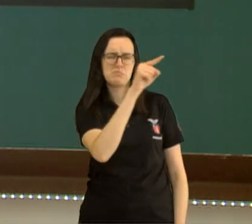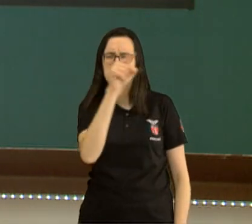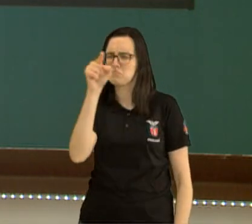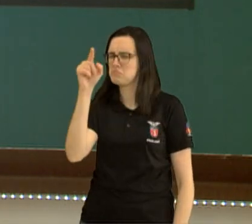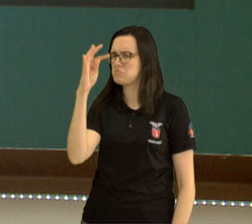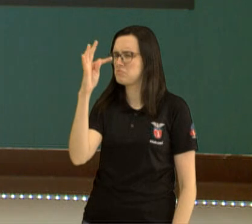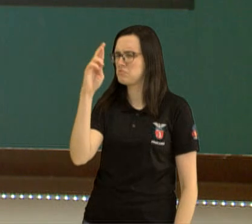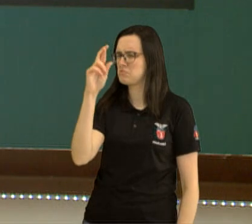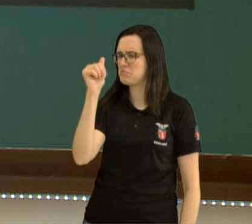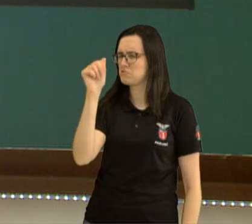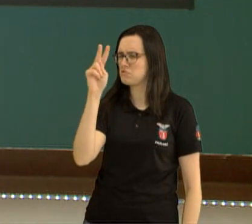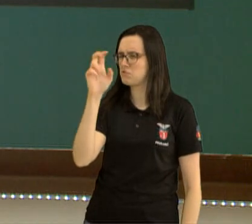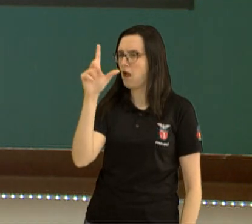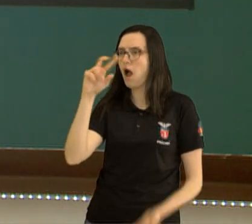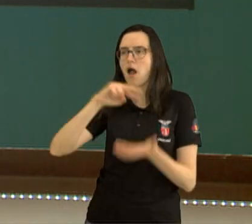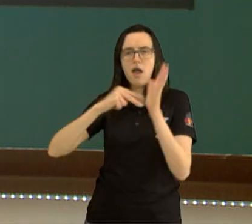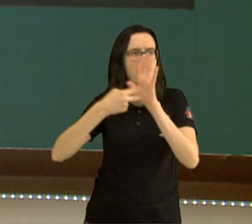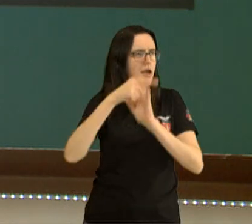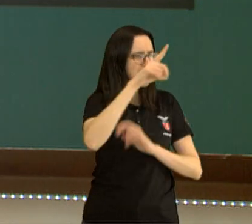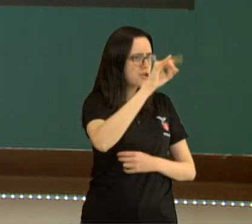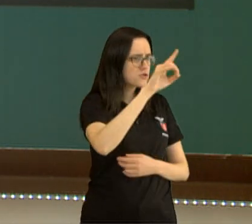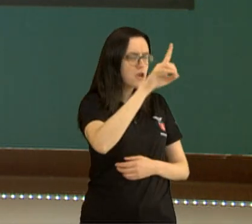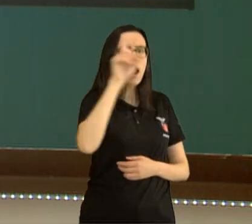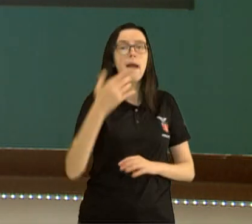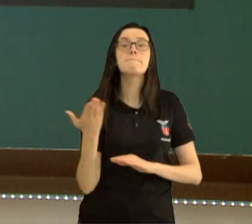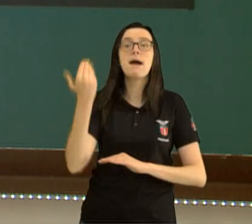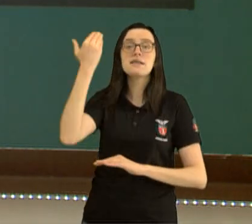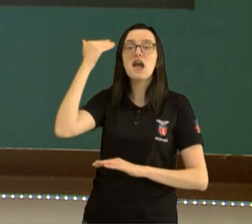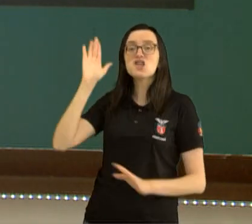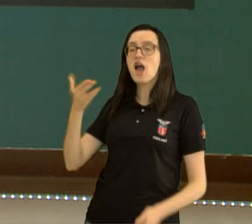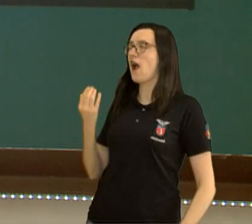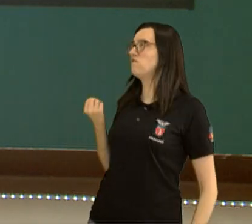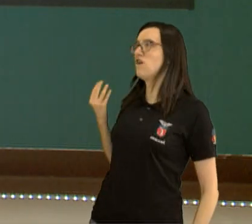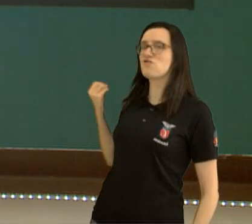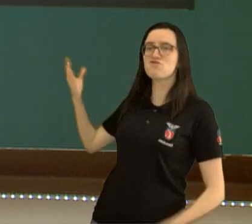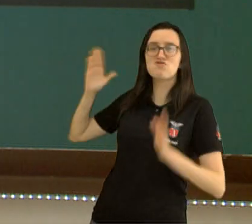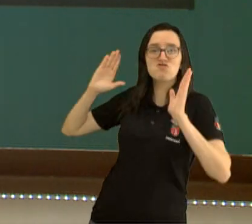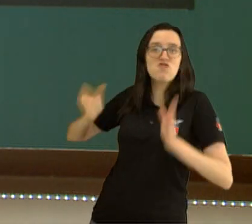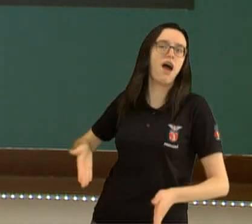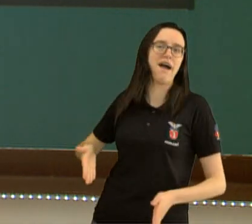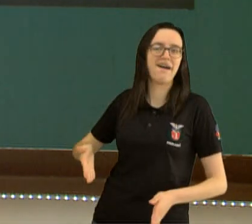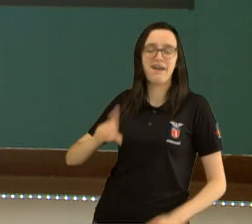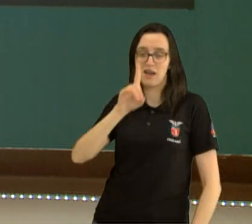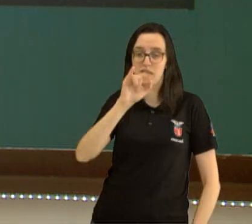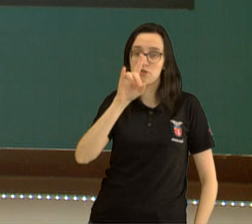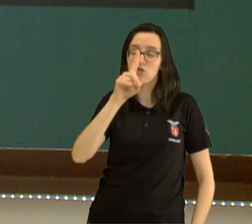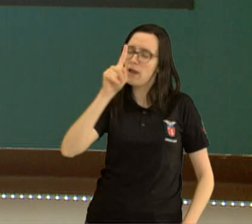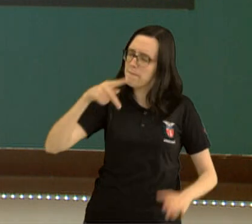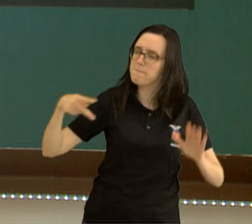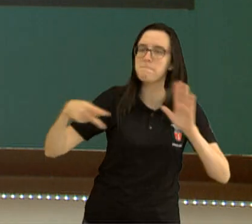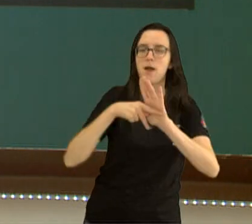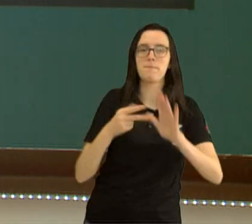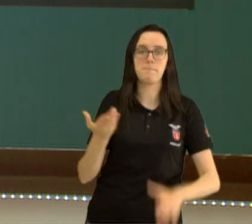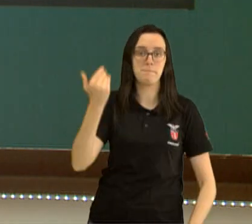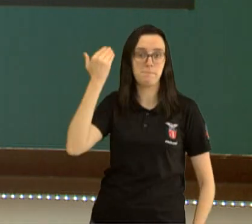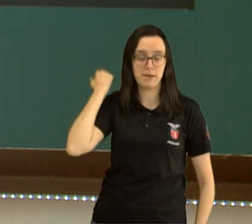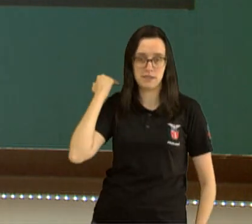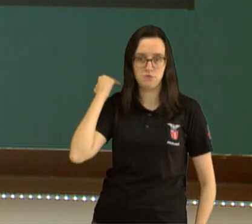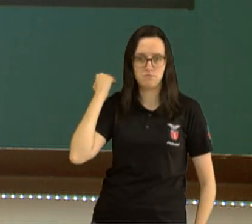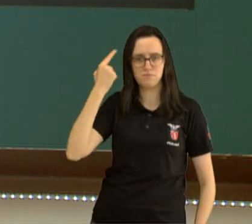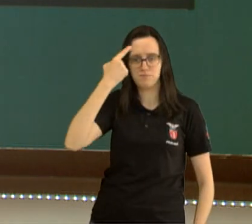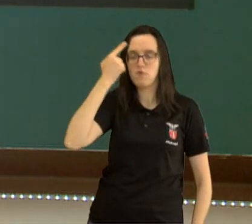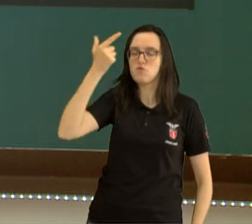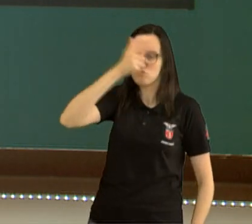não viajará ou viajaria ou qualquer outra coisa. Não, o did a gente utiliza exclusivamente para passado. Então,